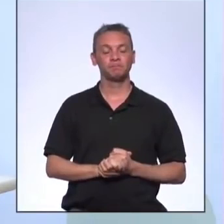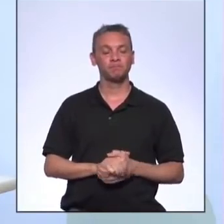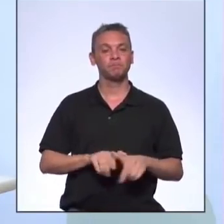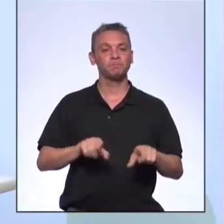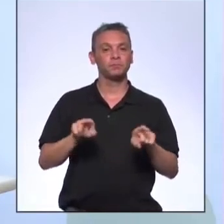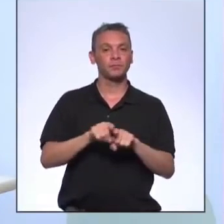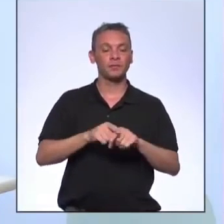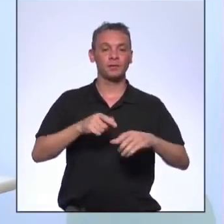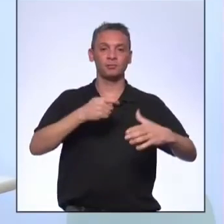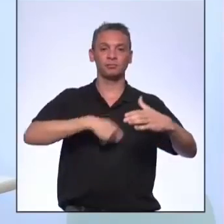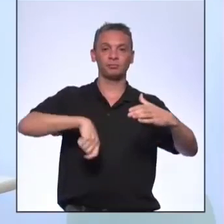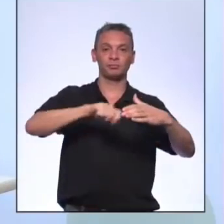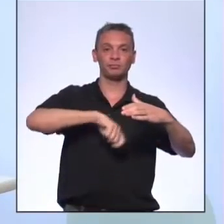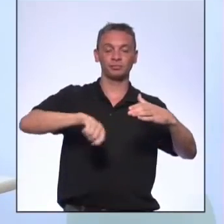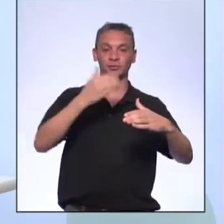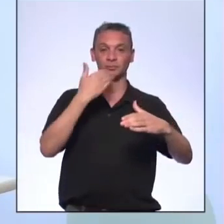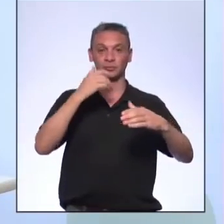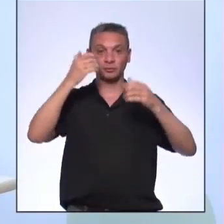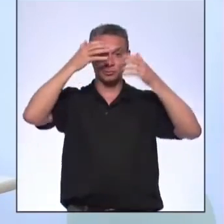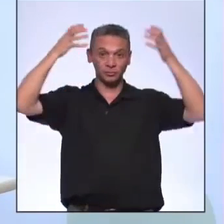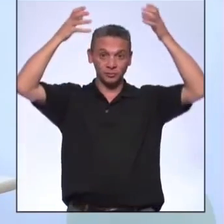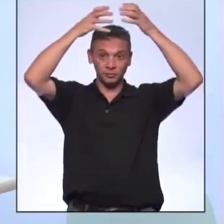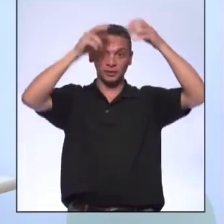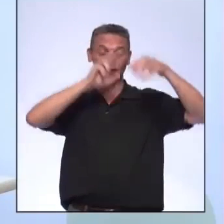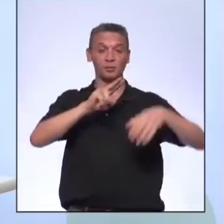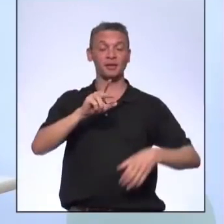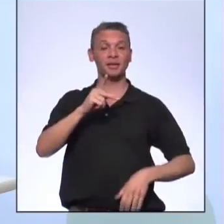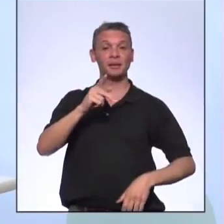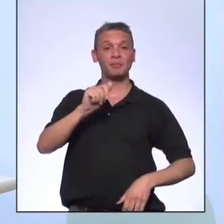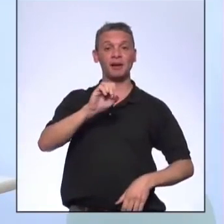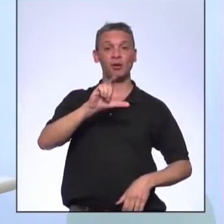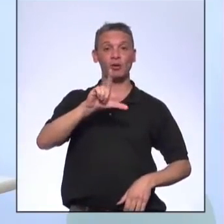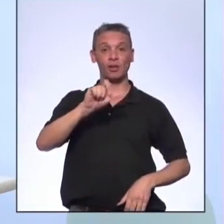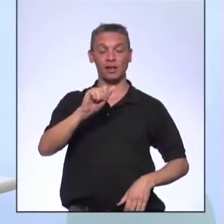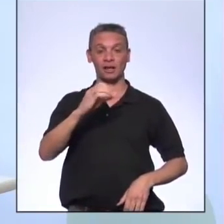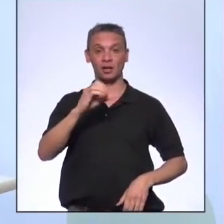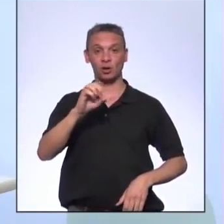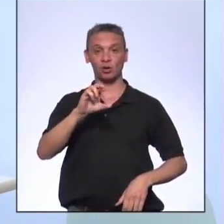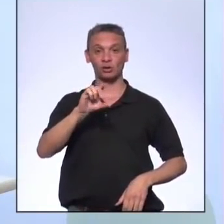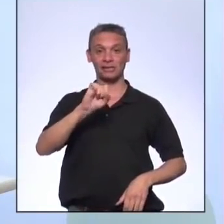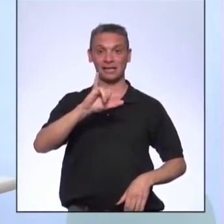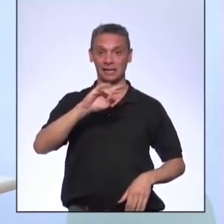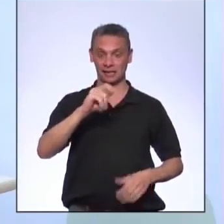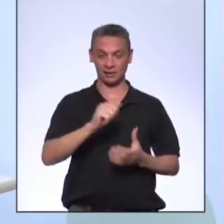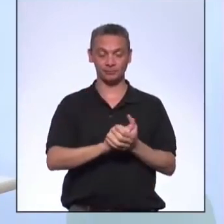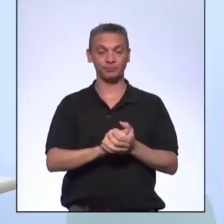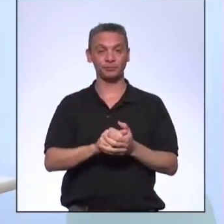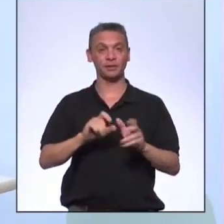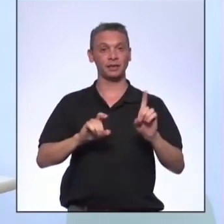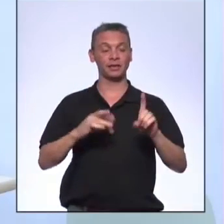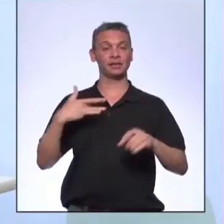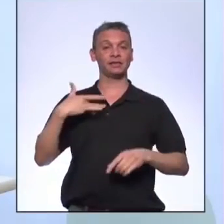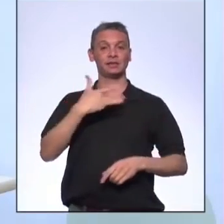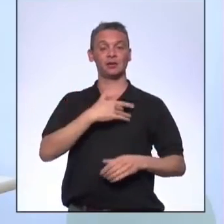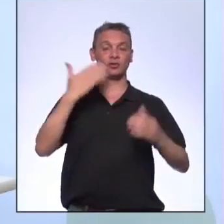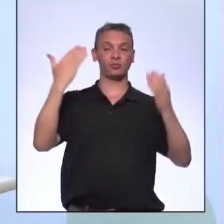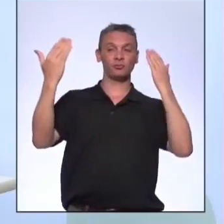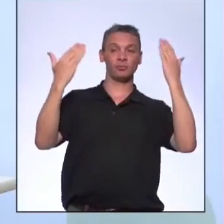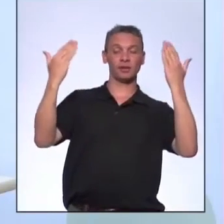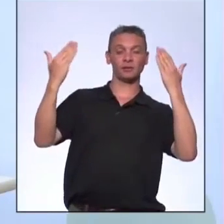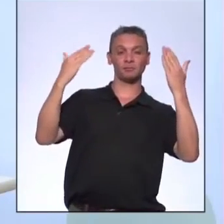E gastronomia, Paola Carosella, né? E na letra D, saúde mental,